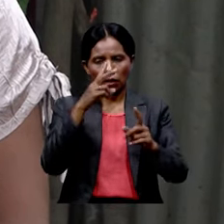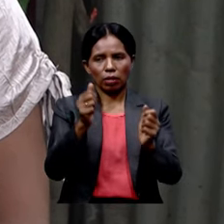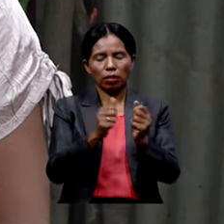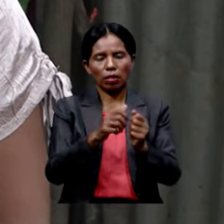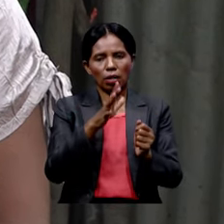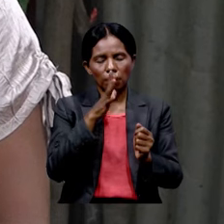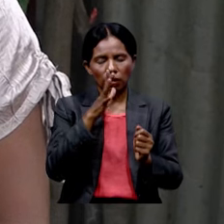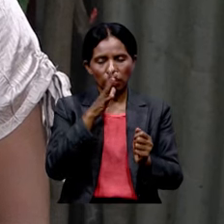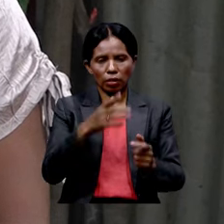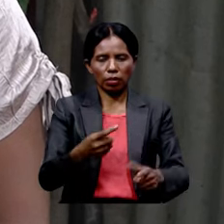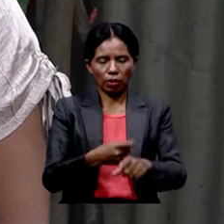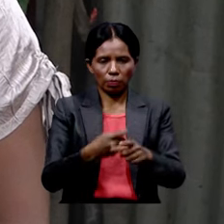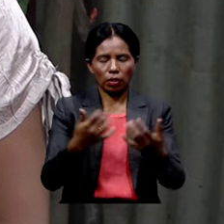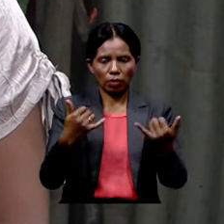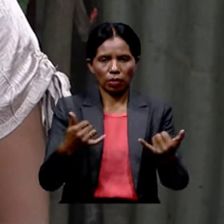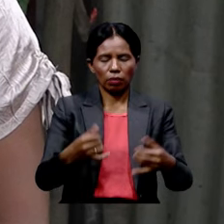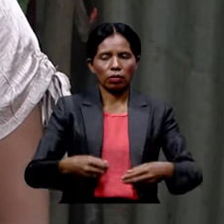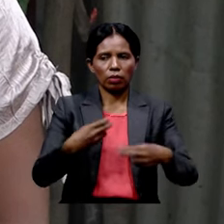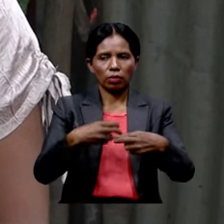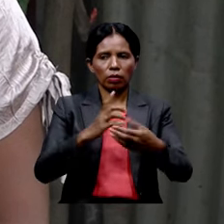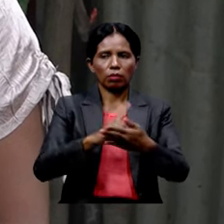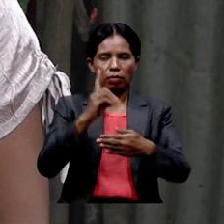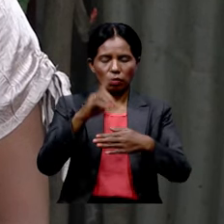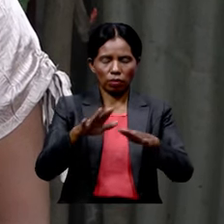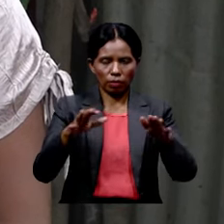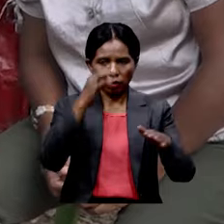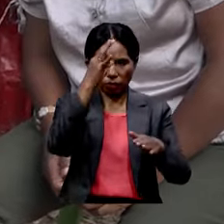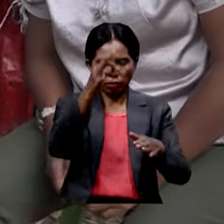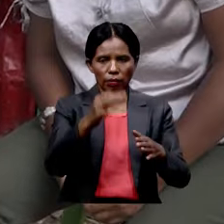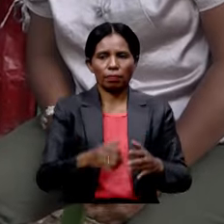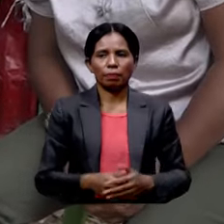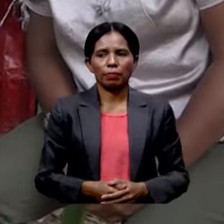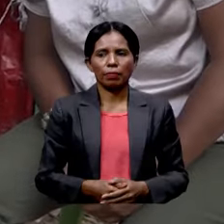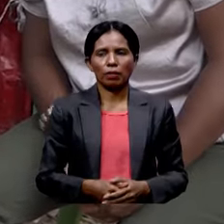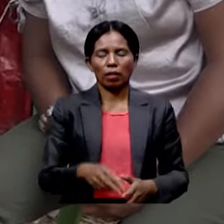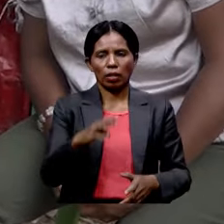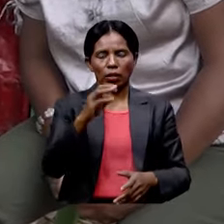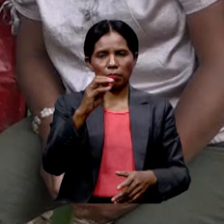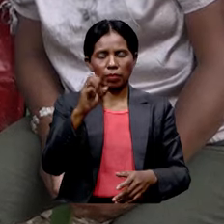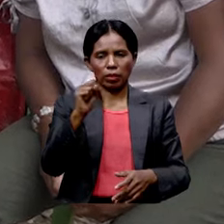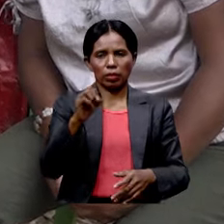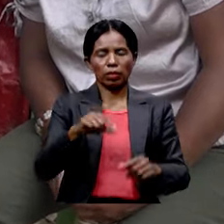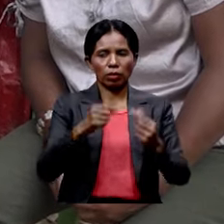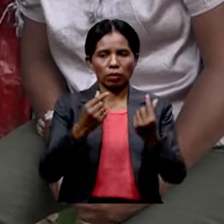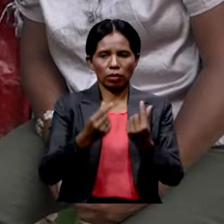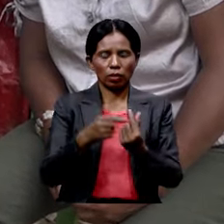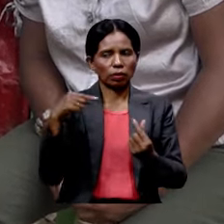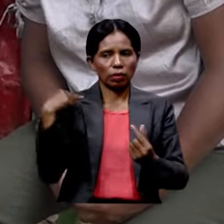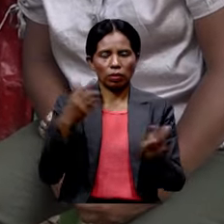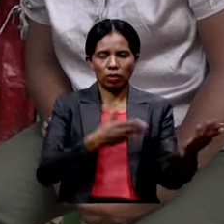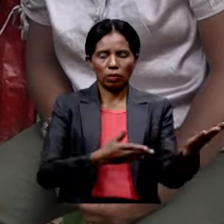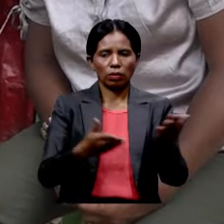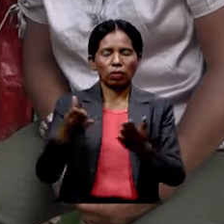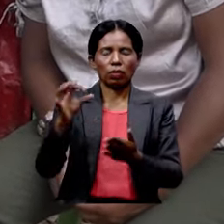nisto saun anto bele prejudika ba nia desenvolvimento labari nebe futuro. Antes ne bari misio ekipa Gabinete Presidência República Tula Uluk